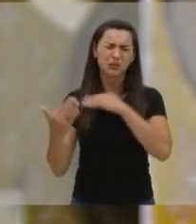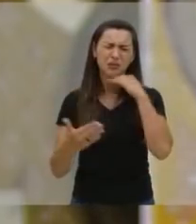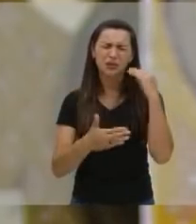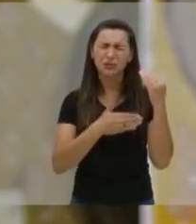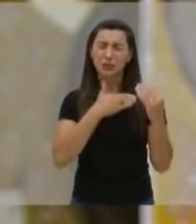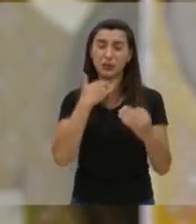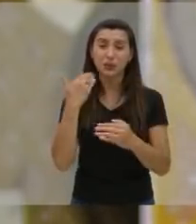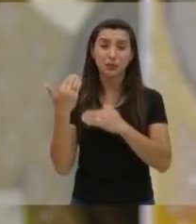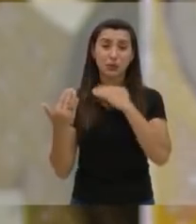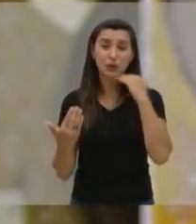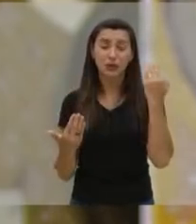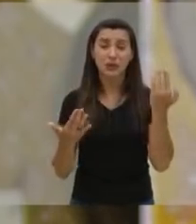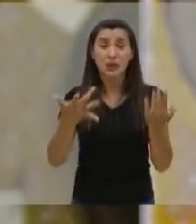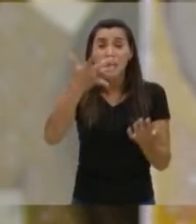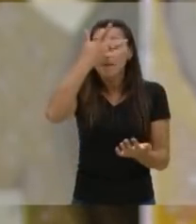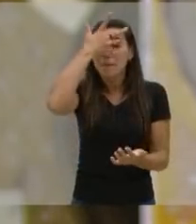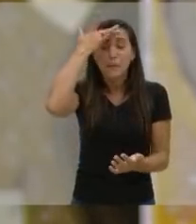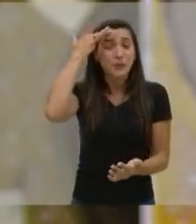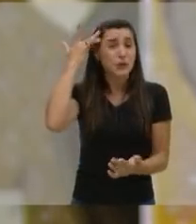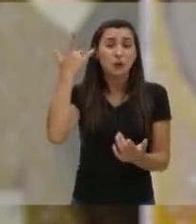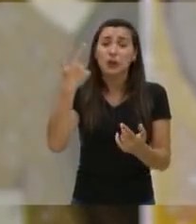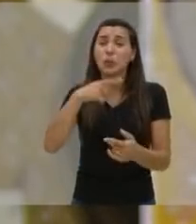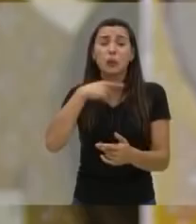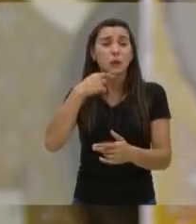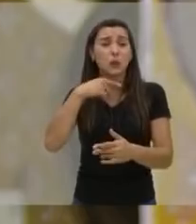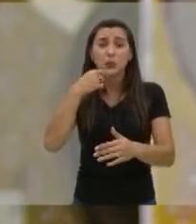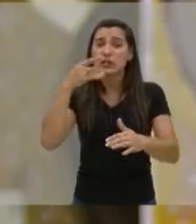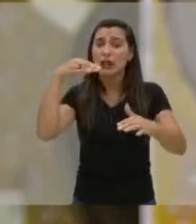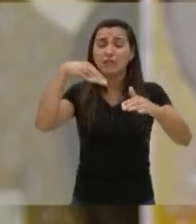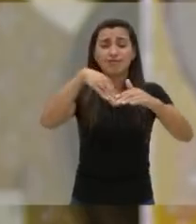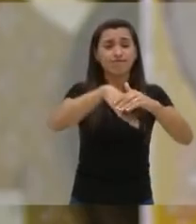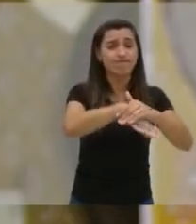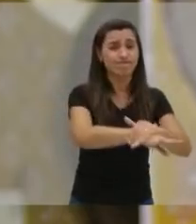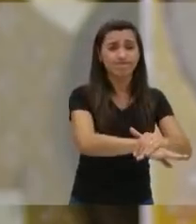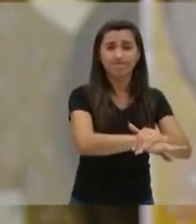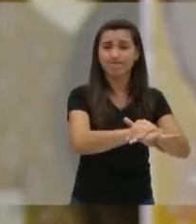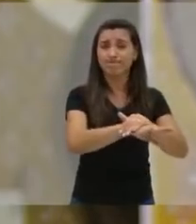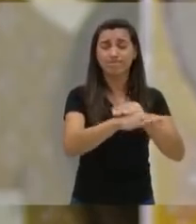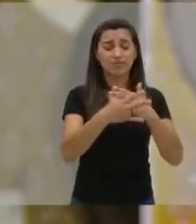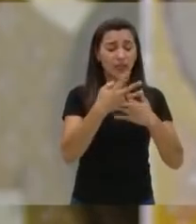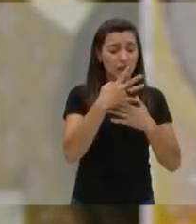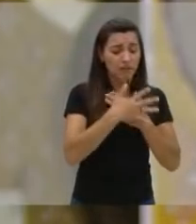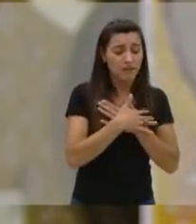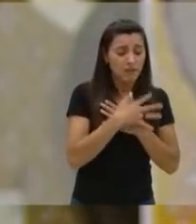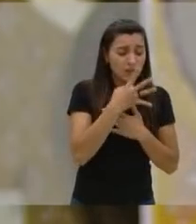Pessoas que não estão tendo nem o direito de poder sepultar os seus mortos direito.